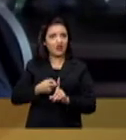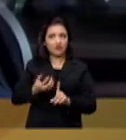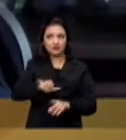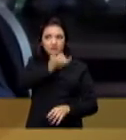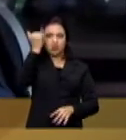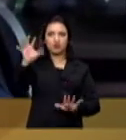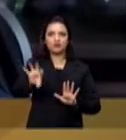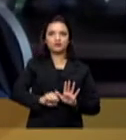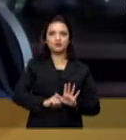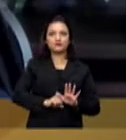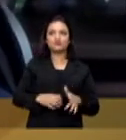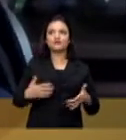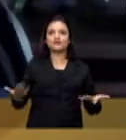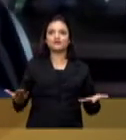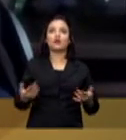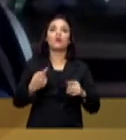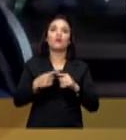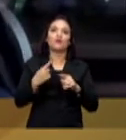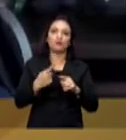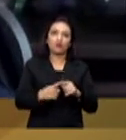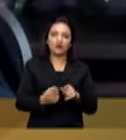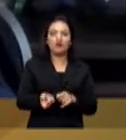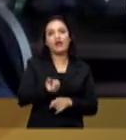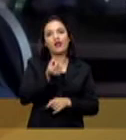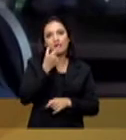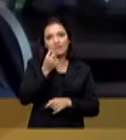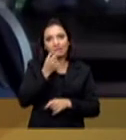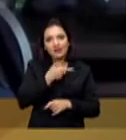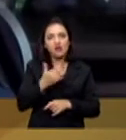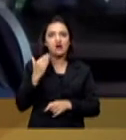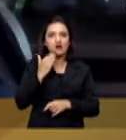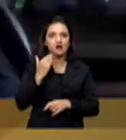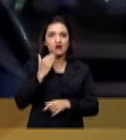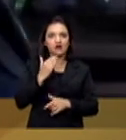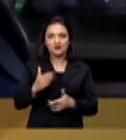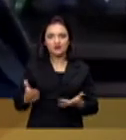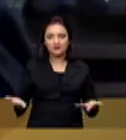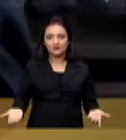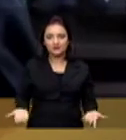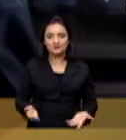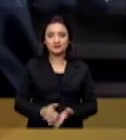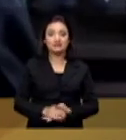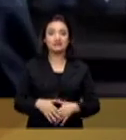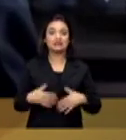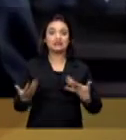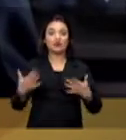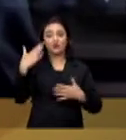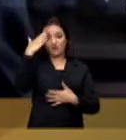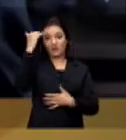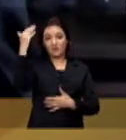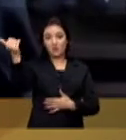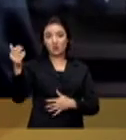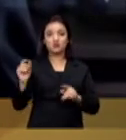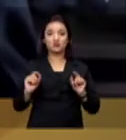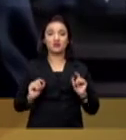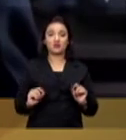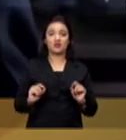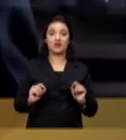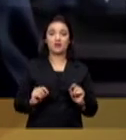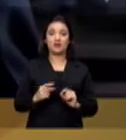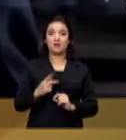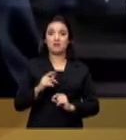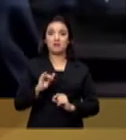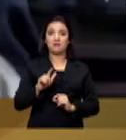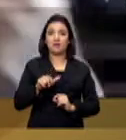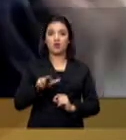engravidado por falha desse produto. O caso ficou conhecido como o caso das pílulas